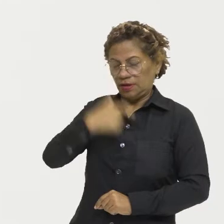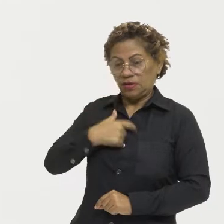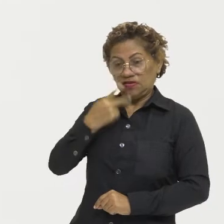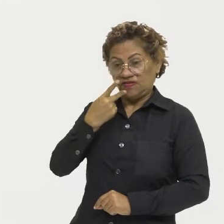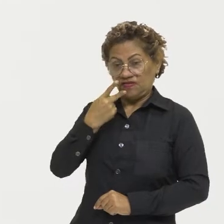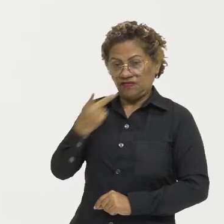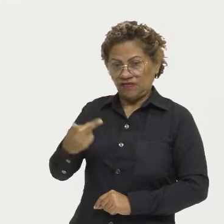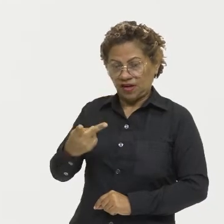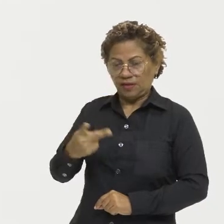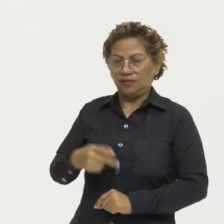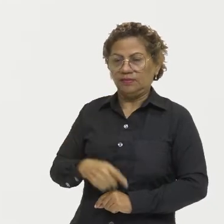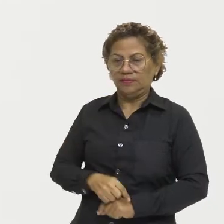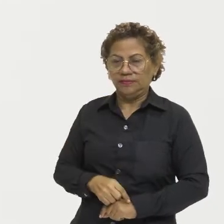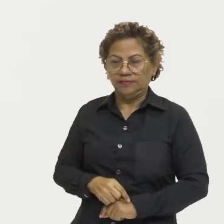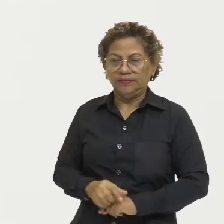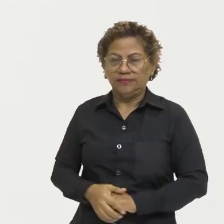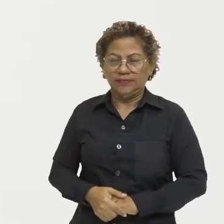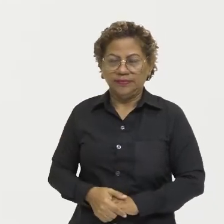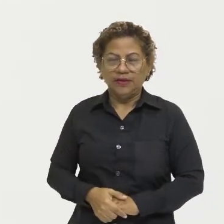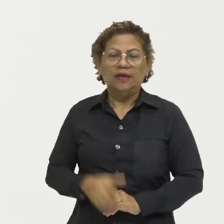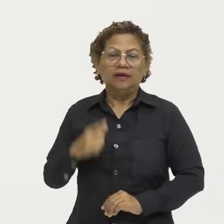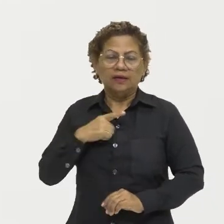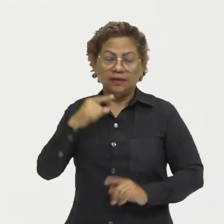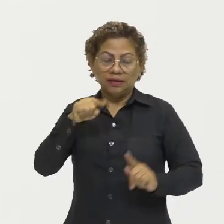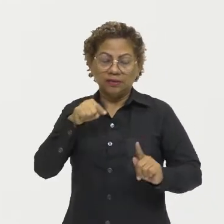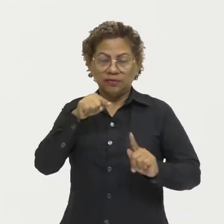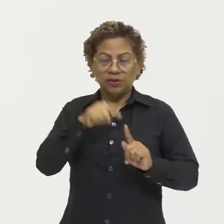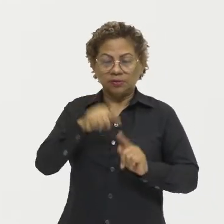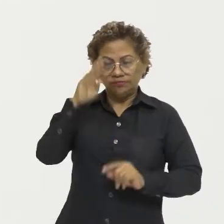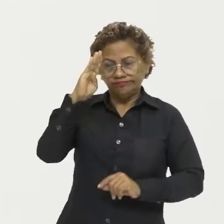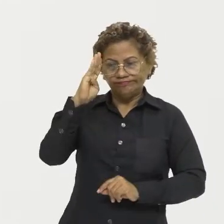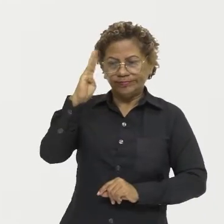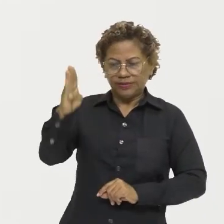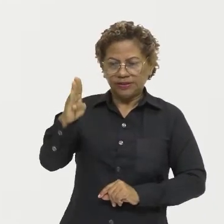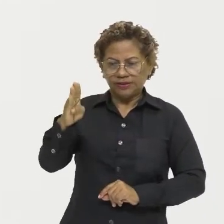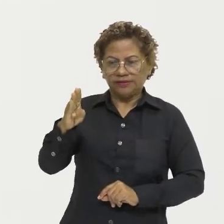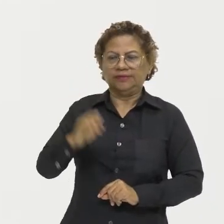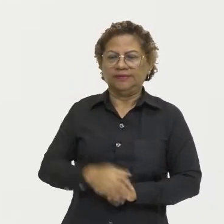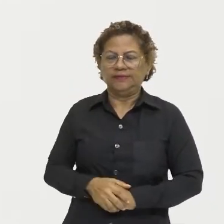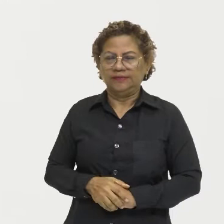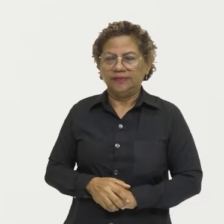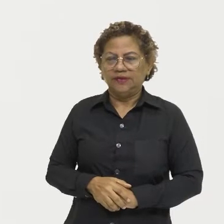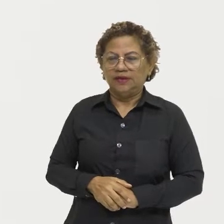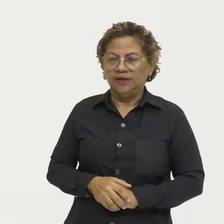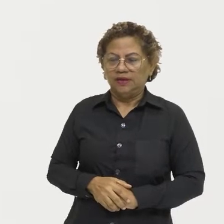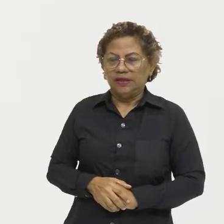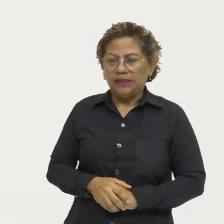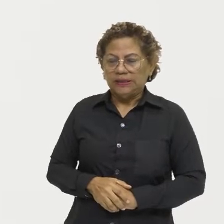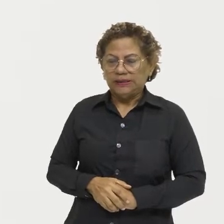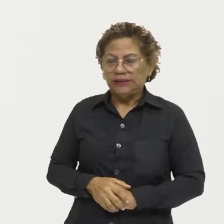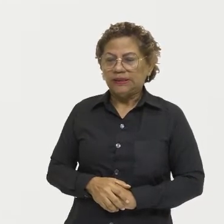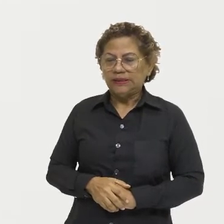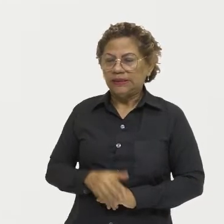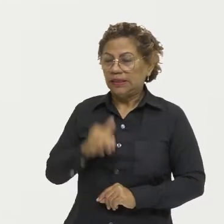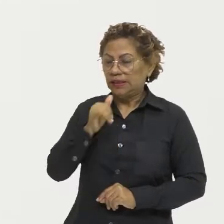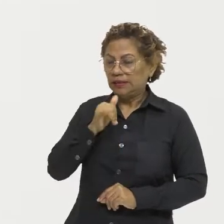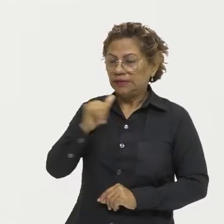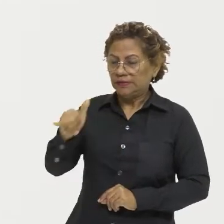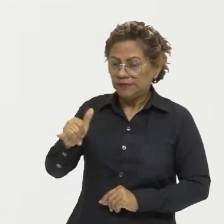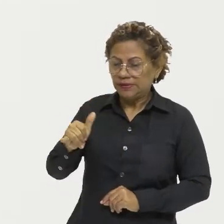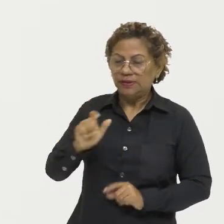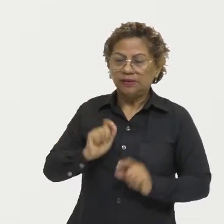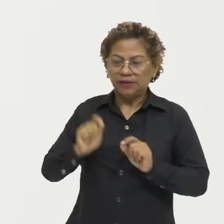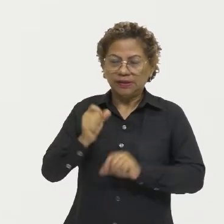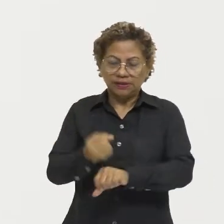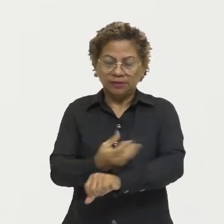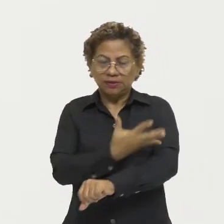aí ela tem como objetivo principal transmitir suas emoções, sentimentos